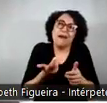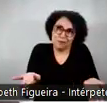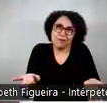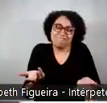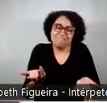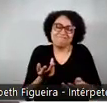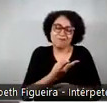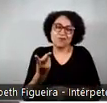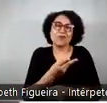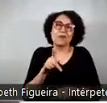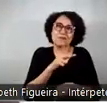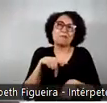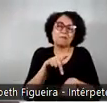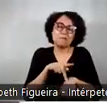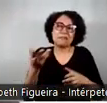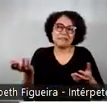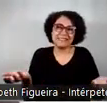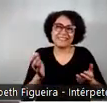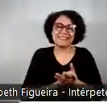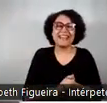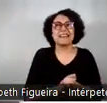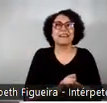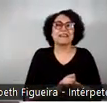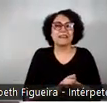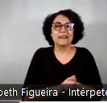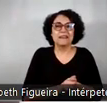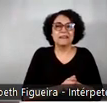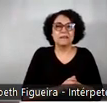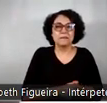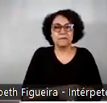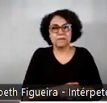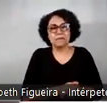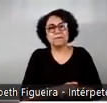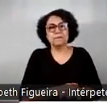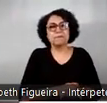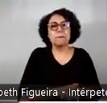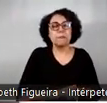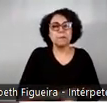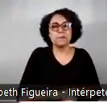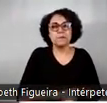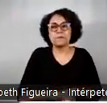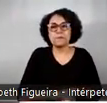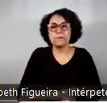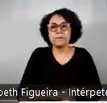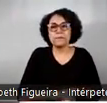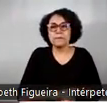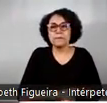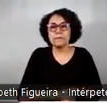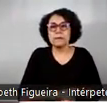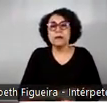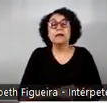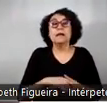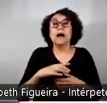facilita no sentido, assim, de você deslocar para outro país dentro do seu território de origem. Então, e